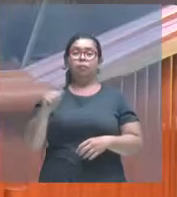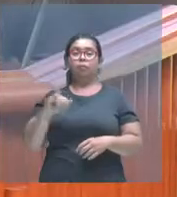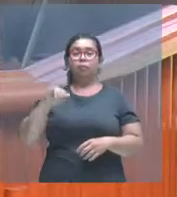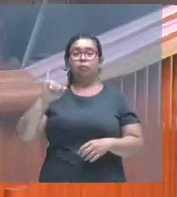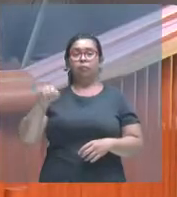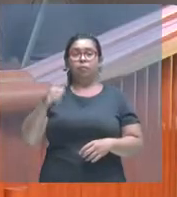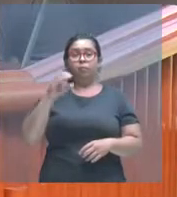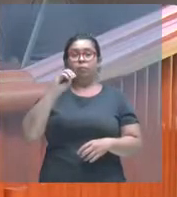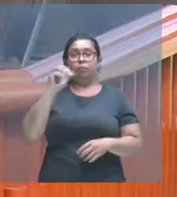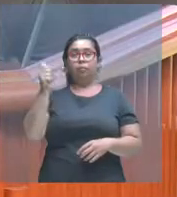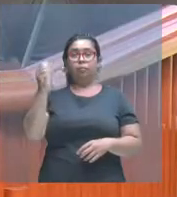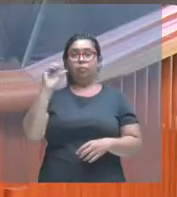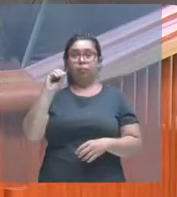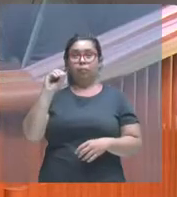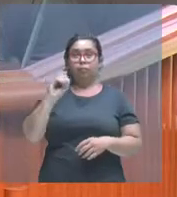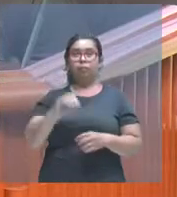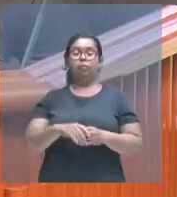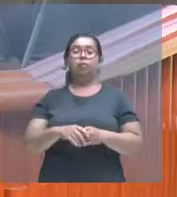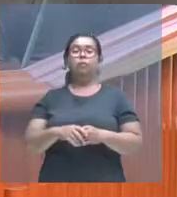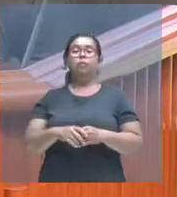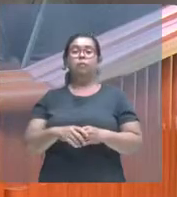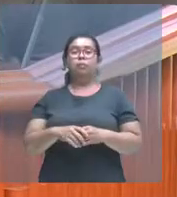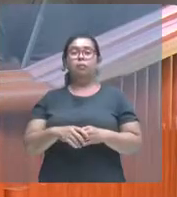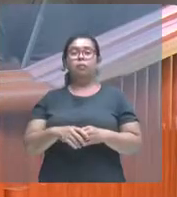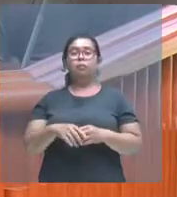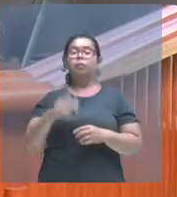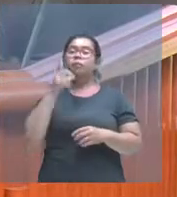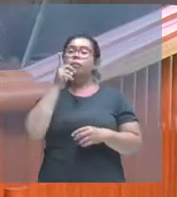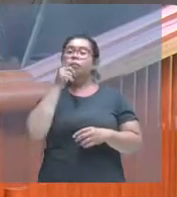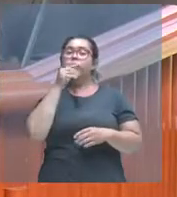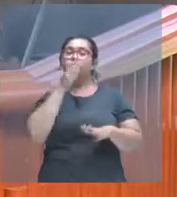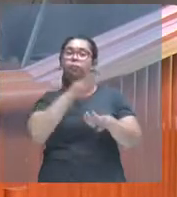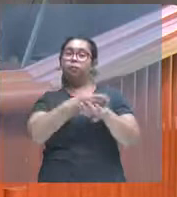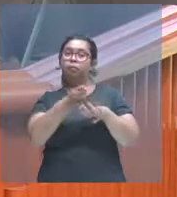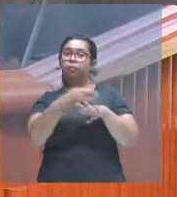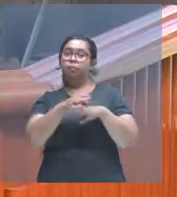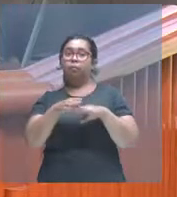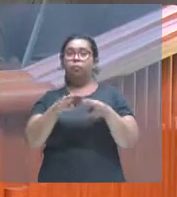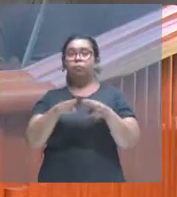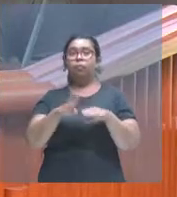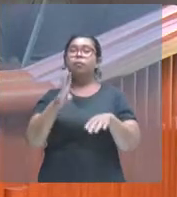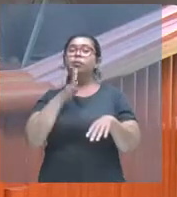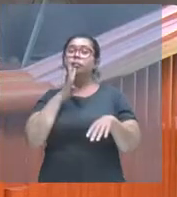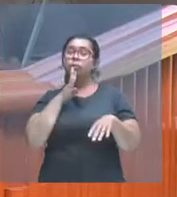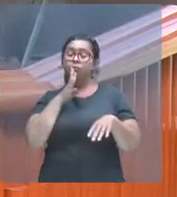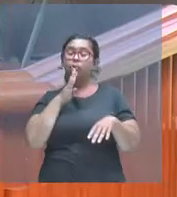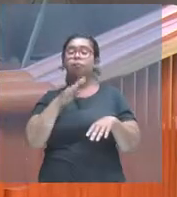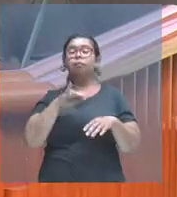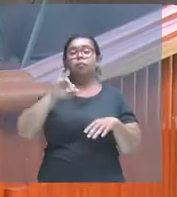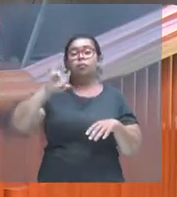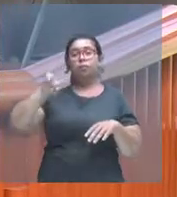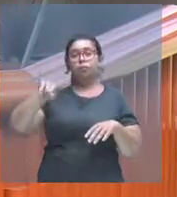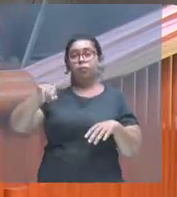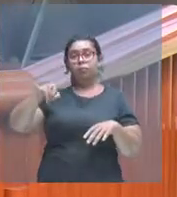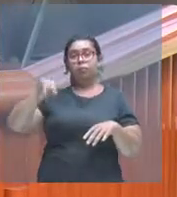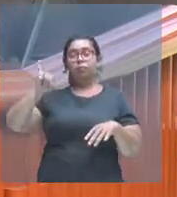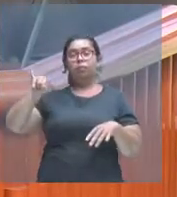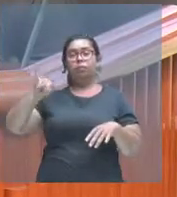Lima, lagoano de Água Branca, apesar de ser conhecido como João Baiano,